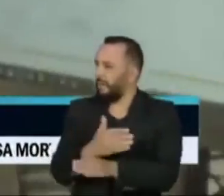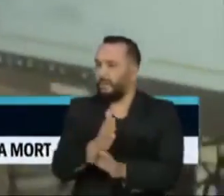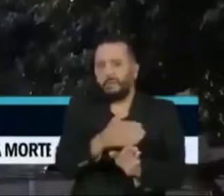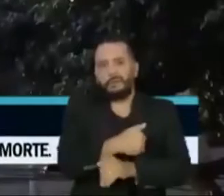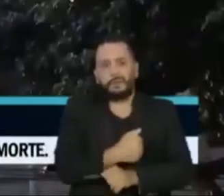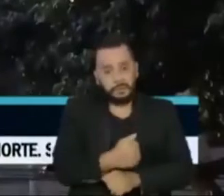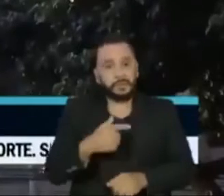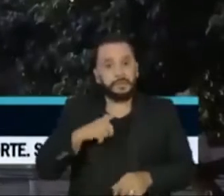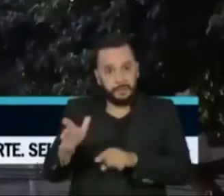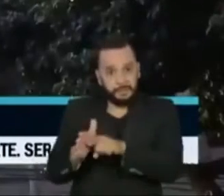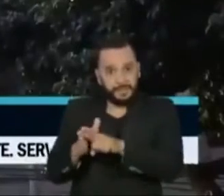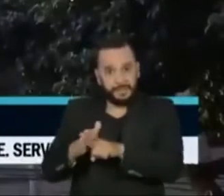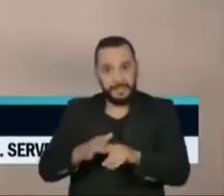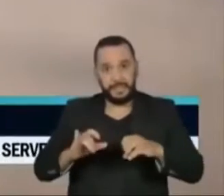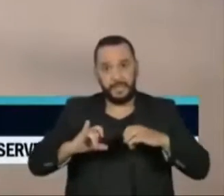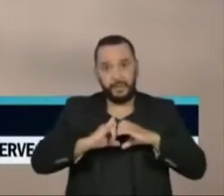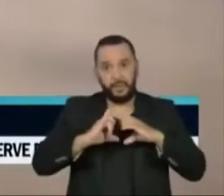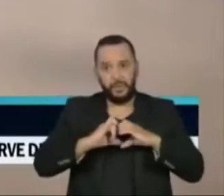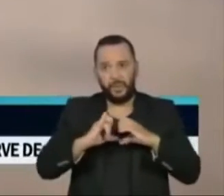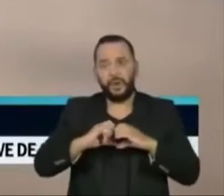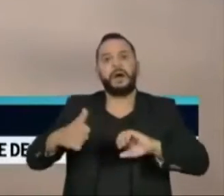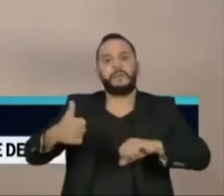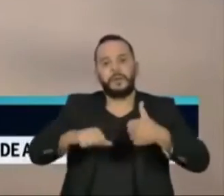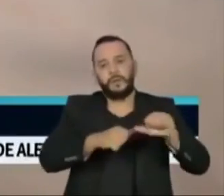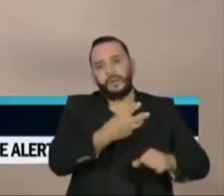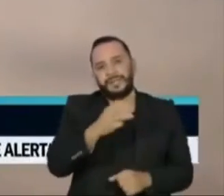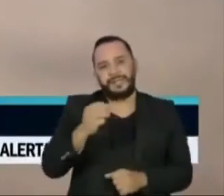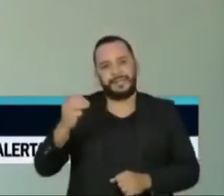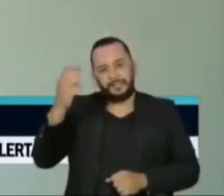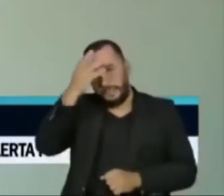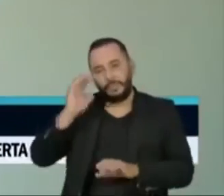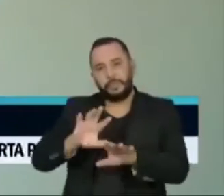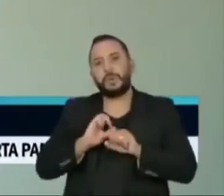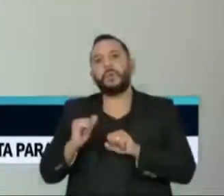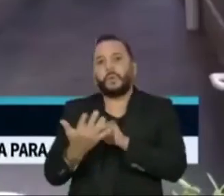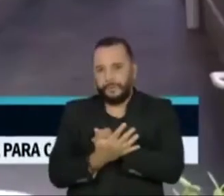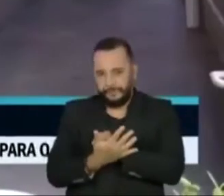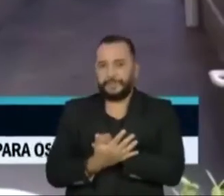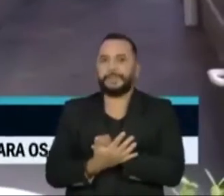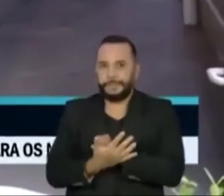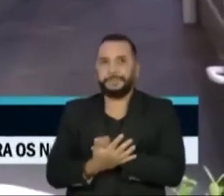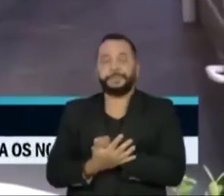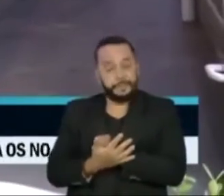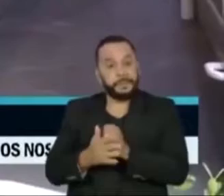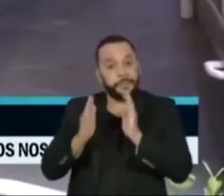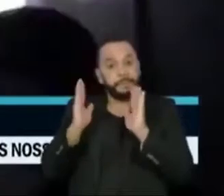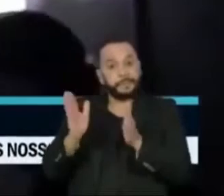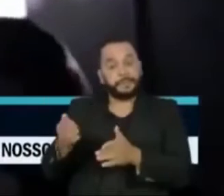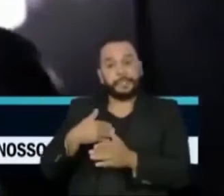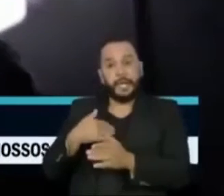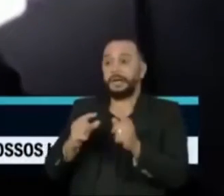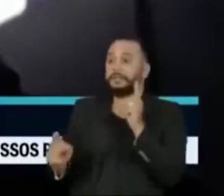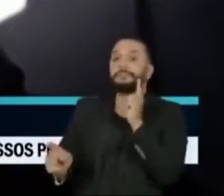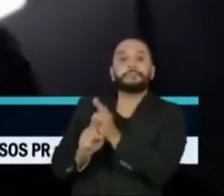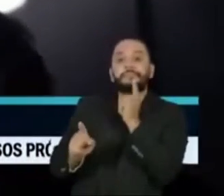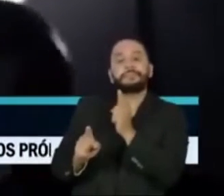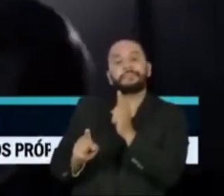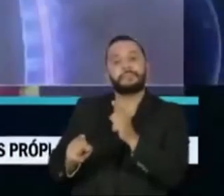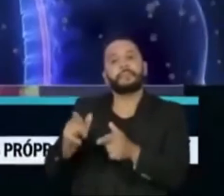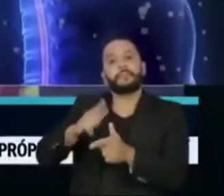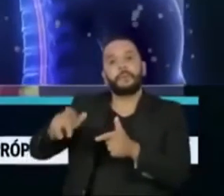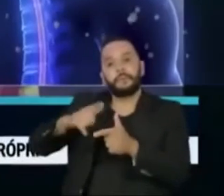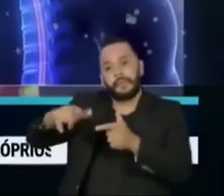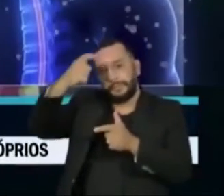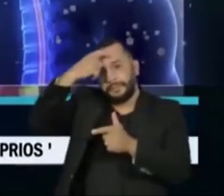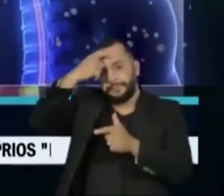inédito feito no INCOR avaliou 300 pacientes que tiveram Covid-19 e identificou problemas cognitivos.